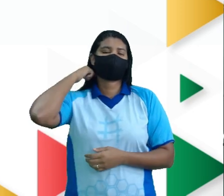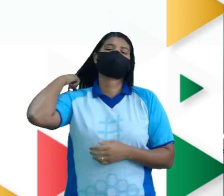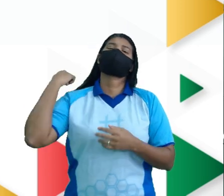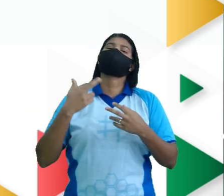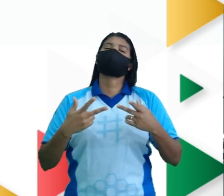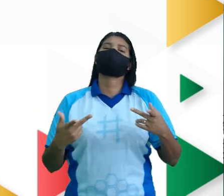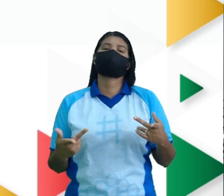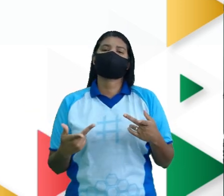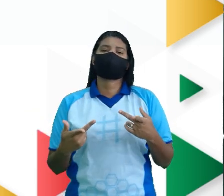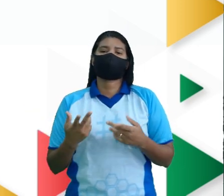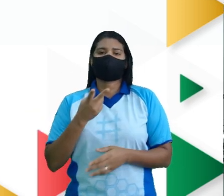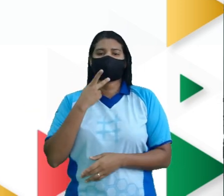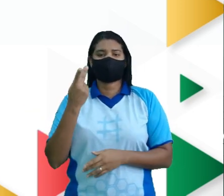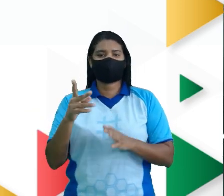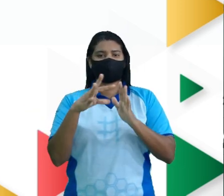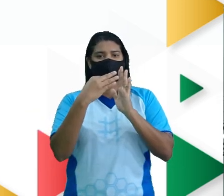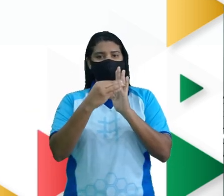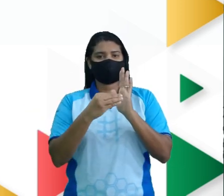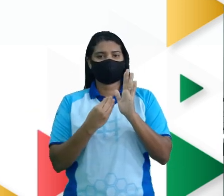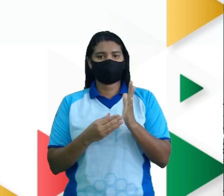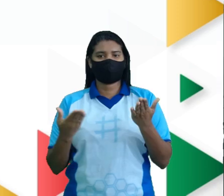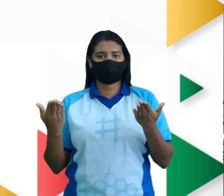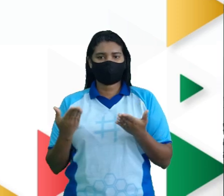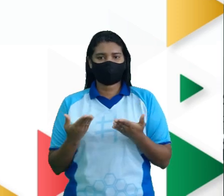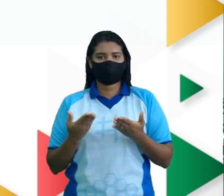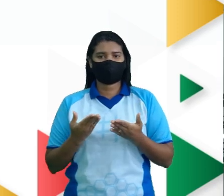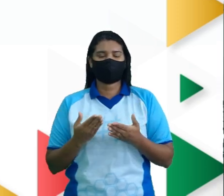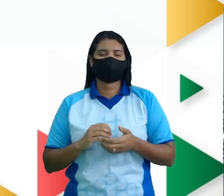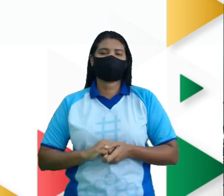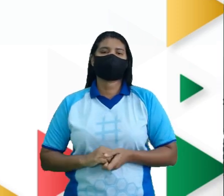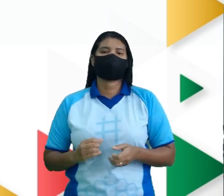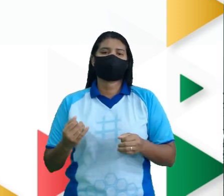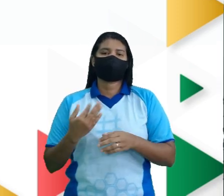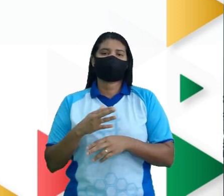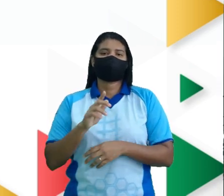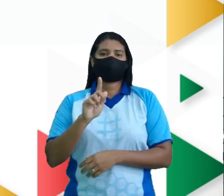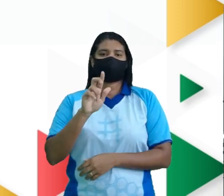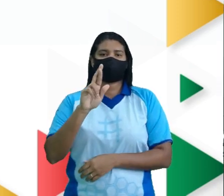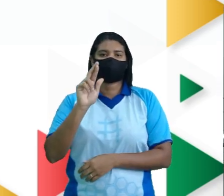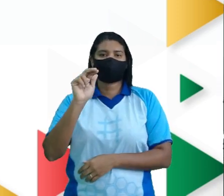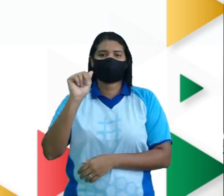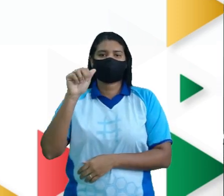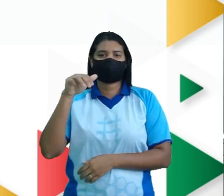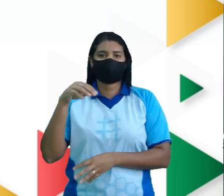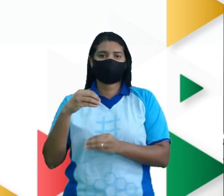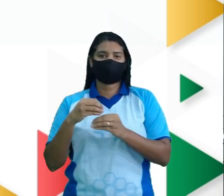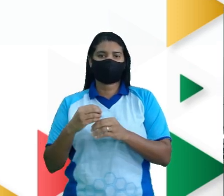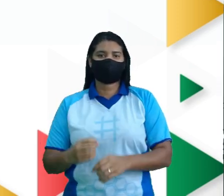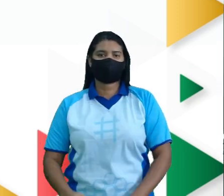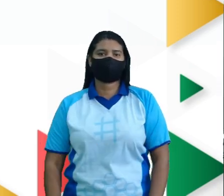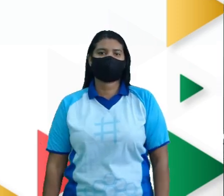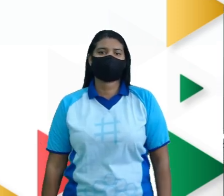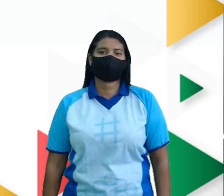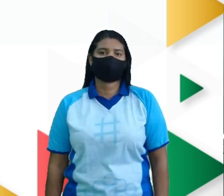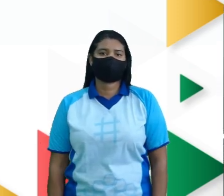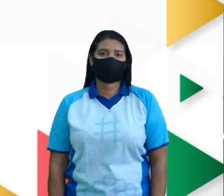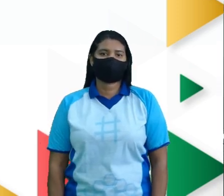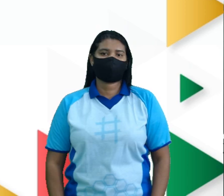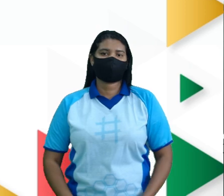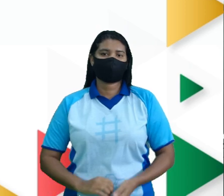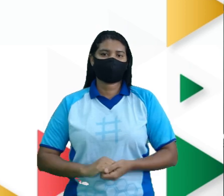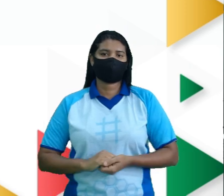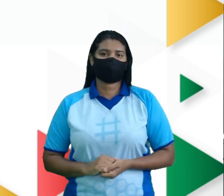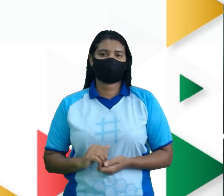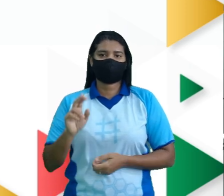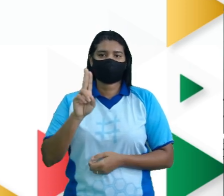gente falou aplicada ao fluxograma. Não sabe o que é o fluxograma? Eu vou te falar, relaxa. O fluxograma